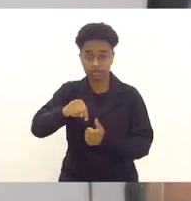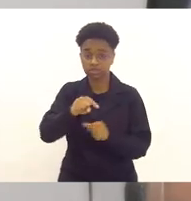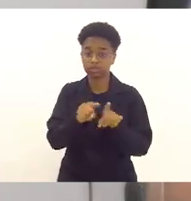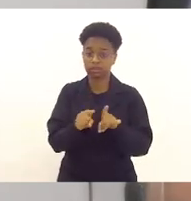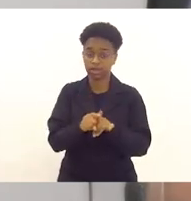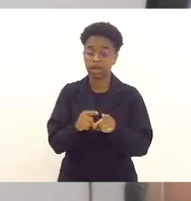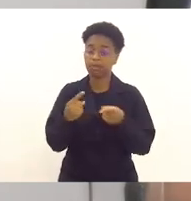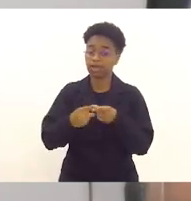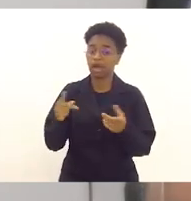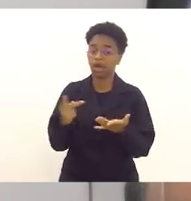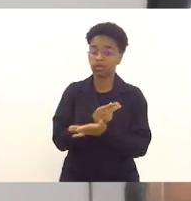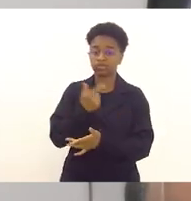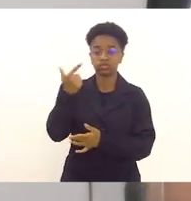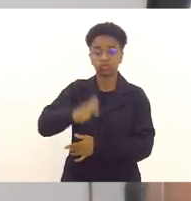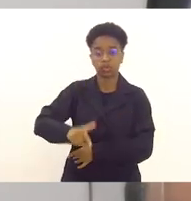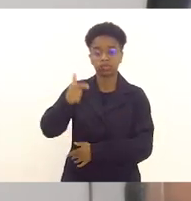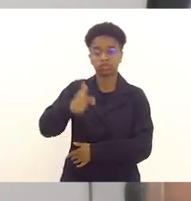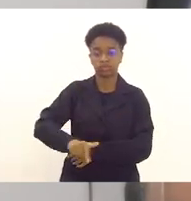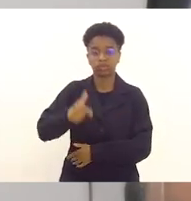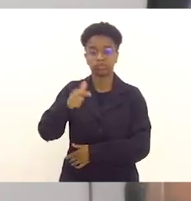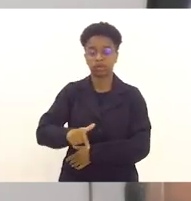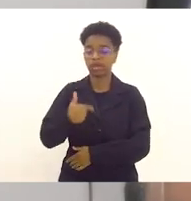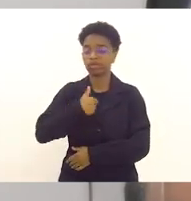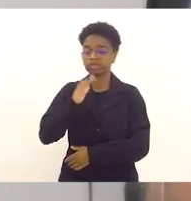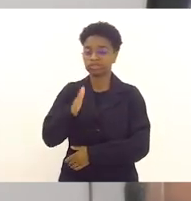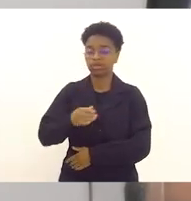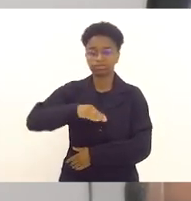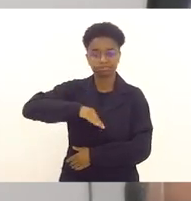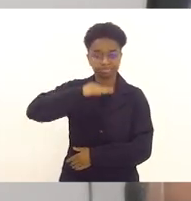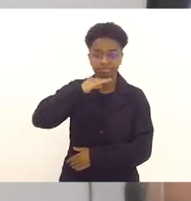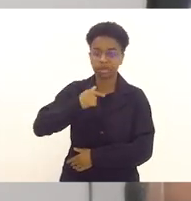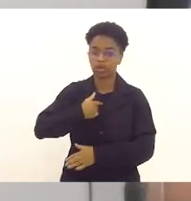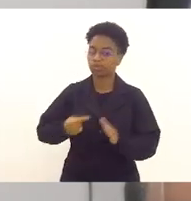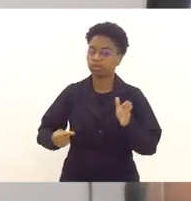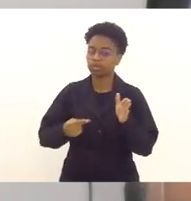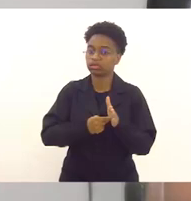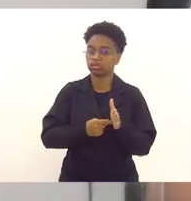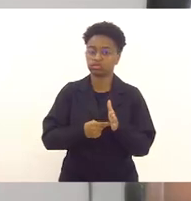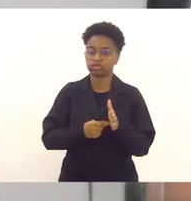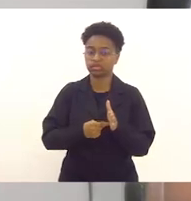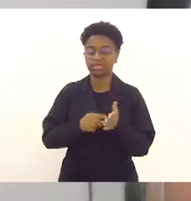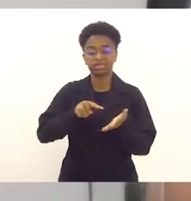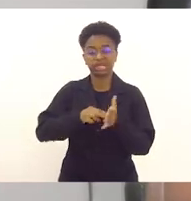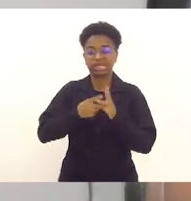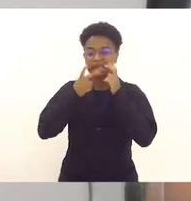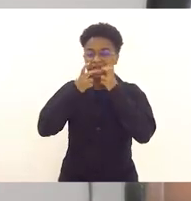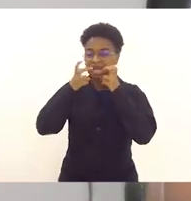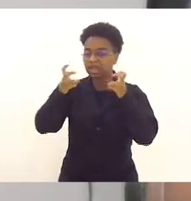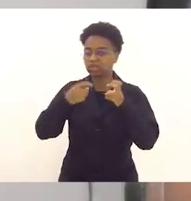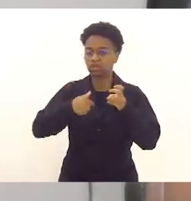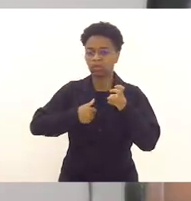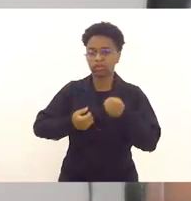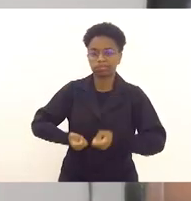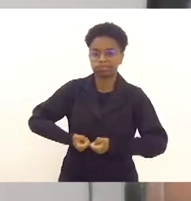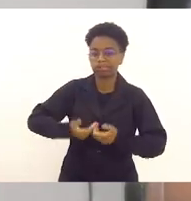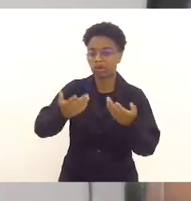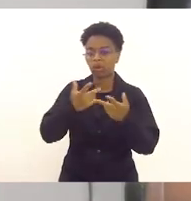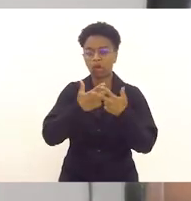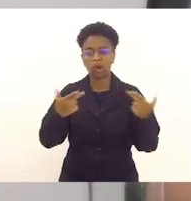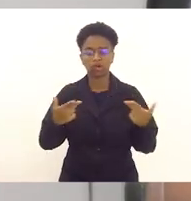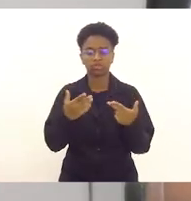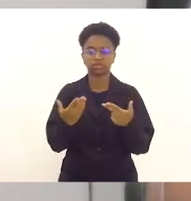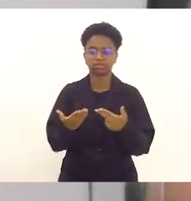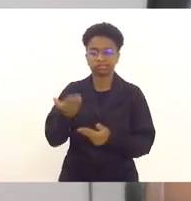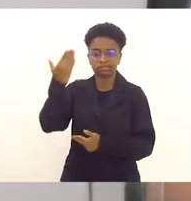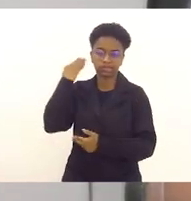tá acontecendo com recorrência é uma coisa que assim eu já tô cansada eu denunciar foi um grito uma coisa que eu botei para fora de uma coisa que vem me acontecendo por